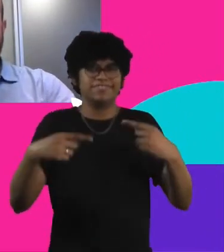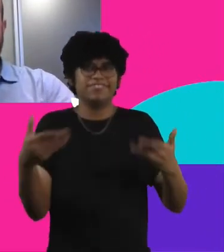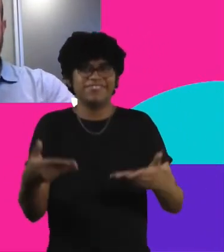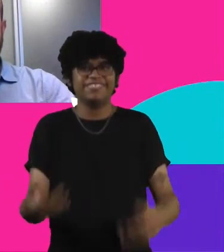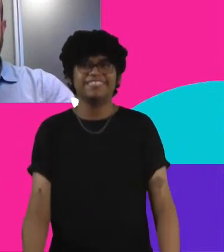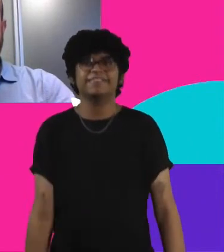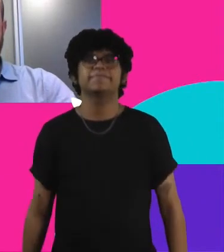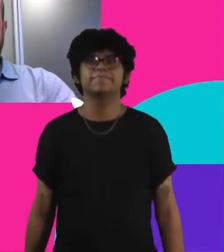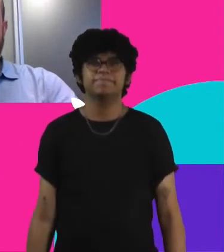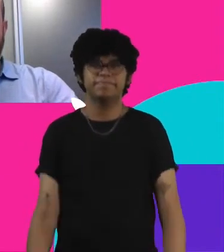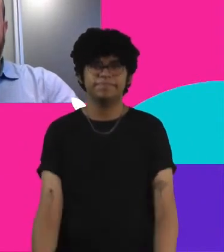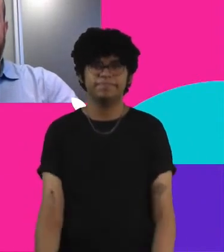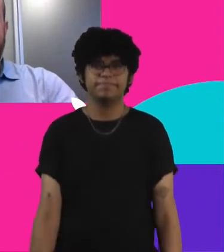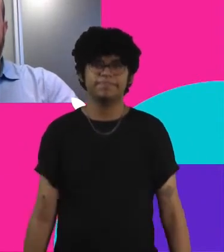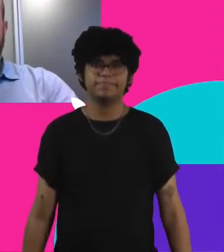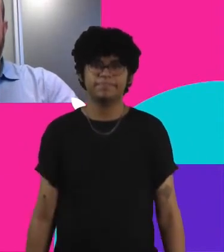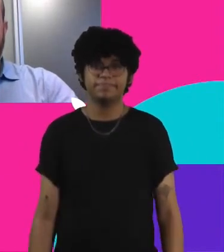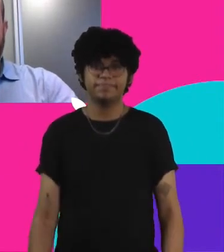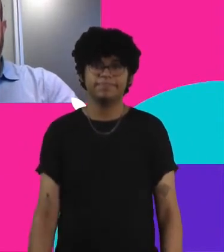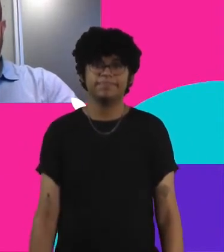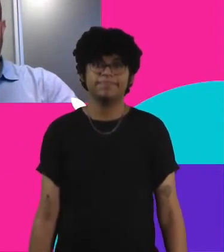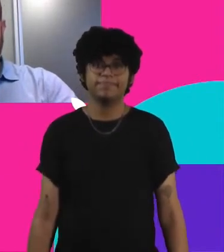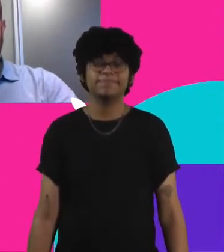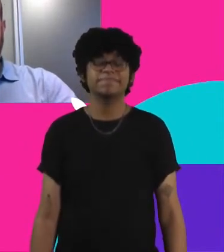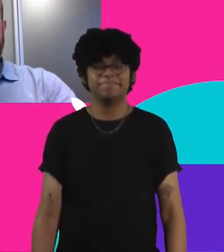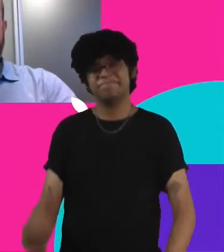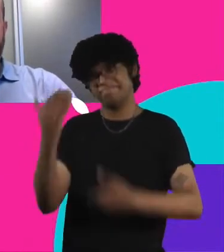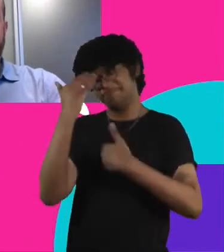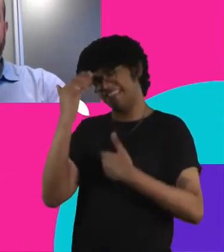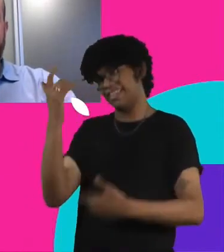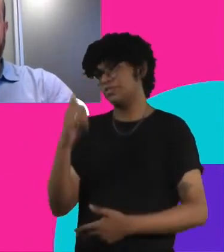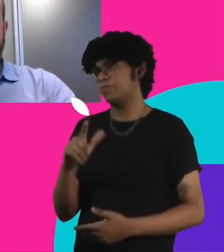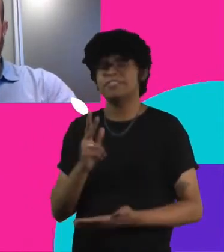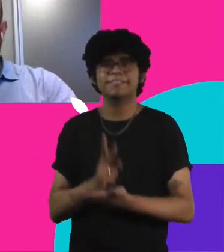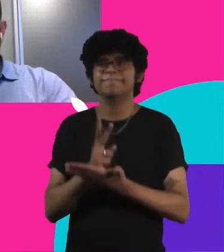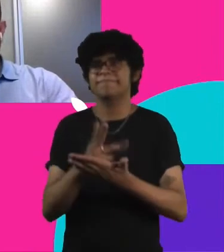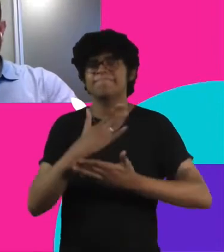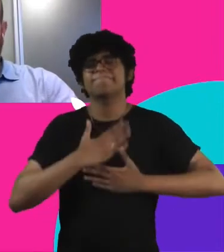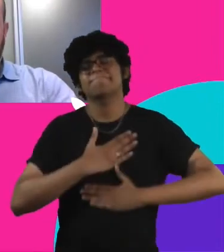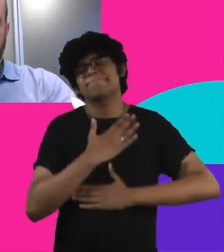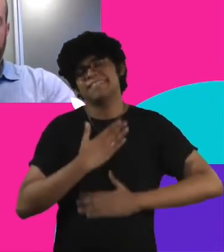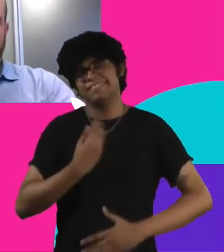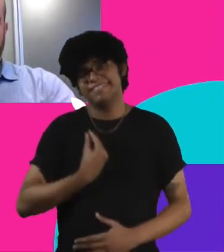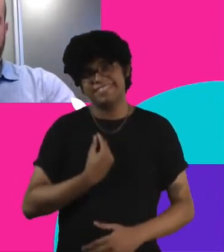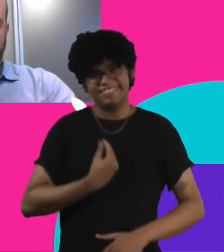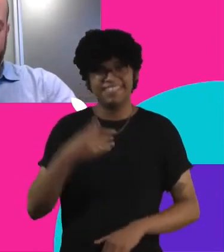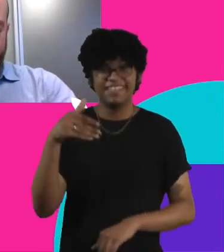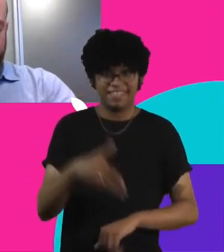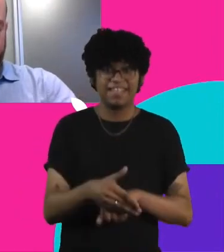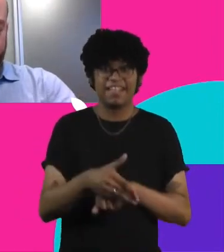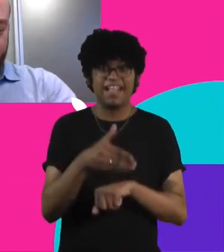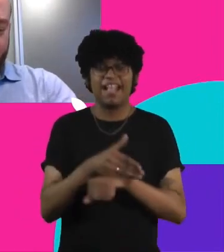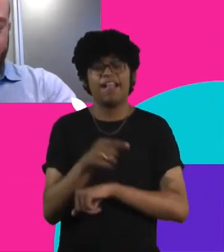Américo. Bom, Fernanda, obrigado mais uma vez. Acho que é sempre um prazer estar aqui com vocês, né? E só um ponto que eu